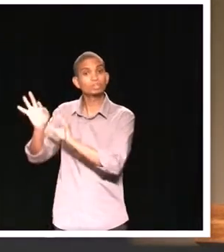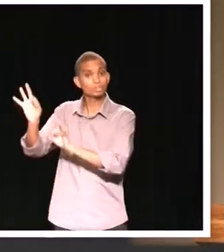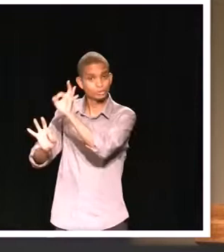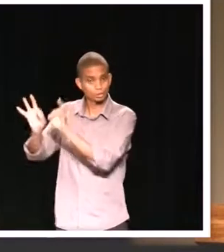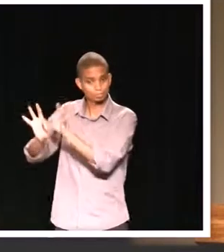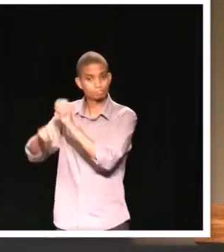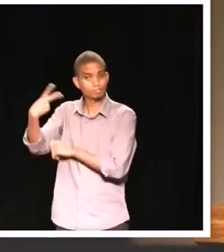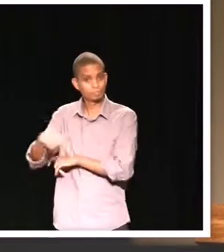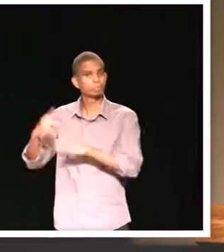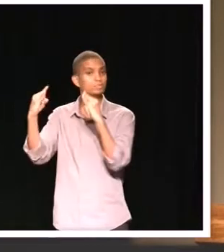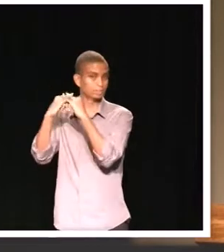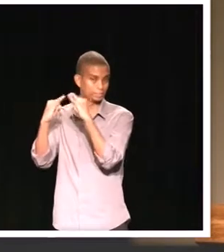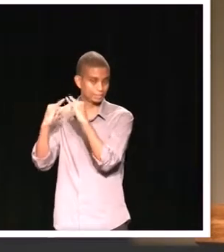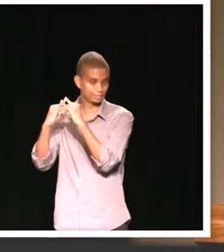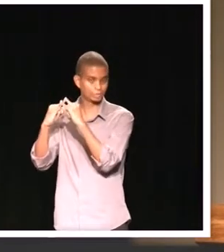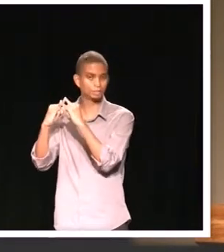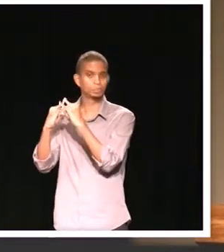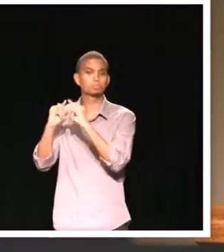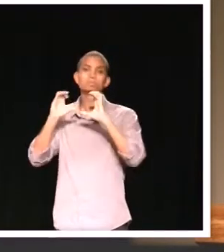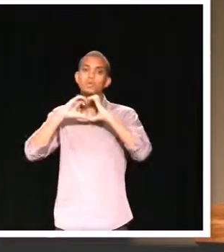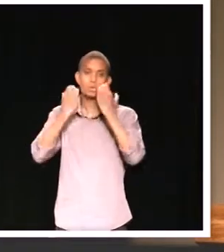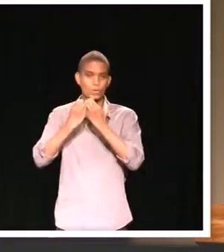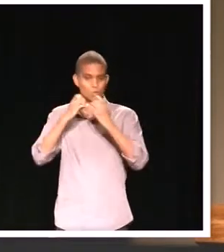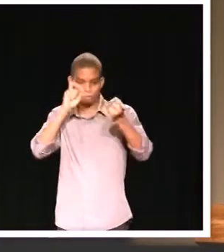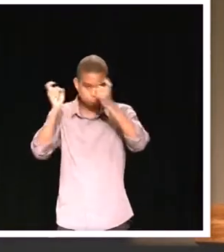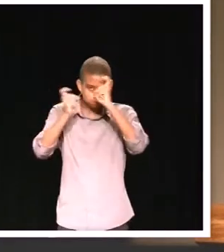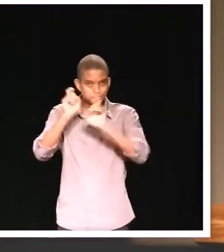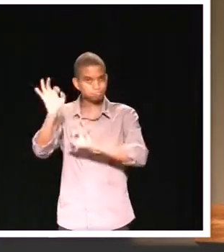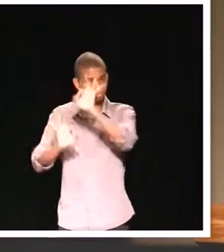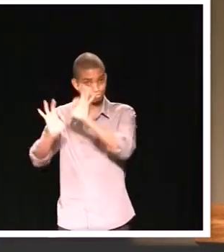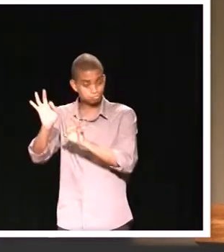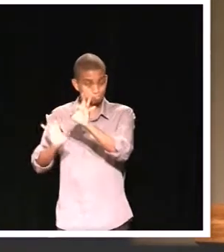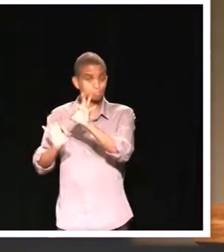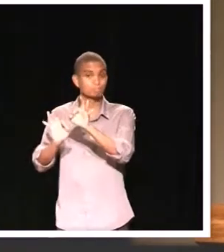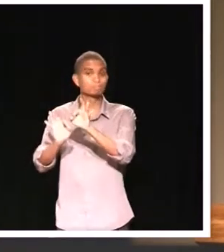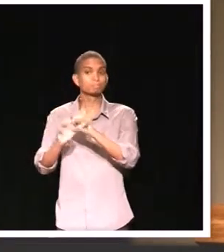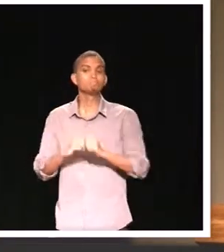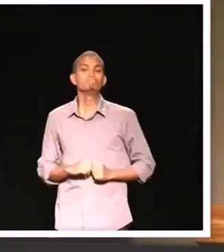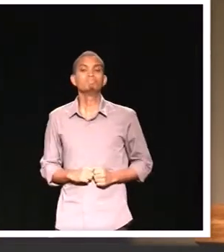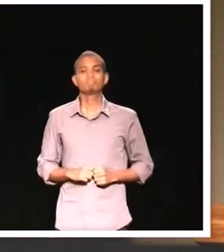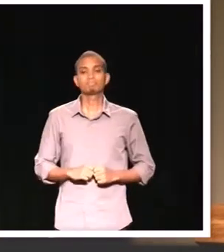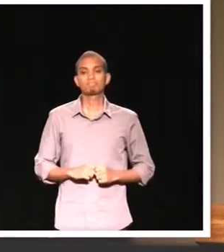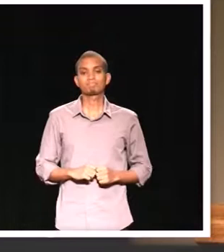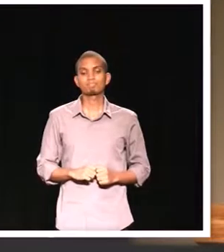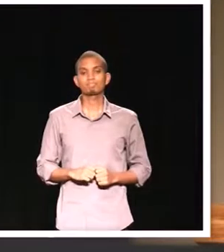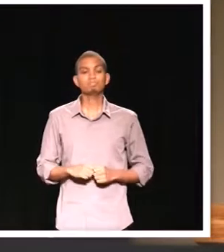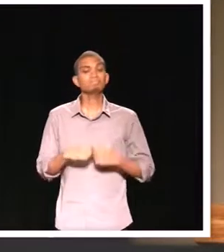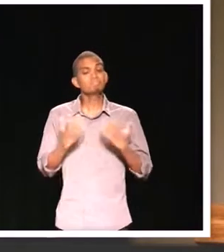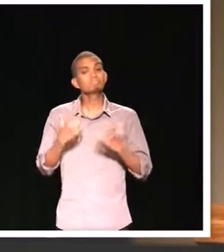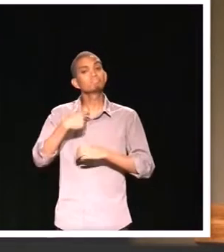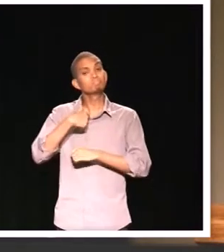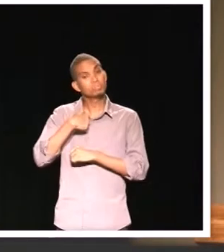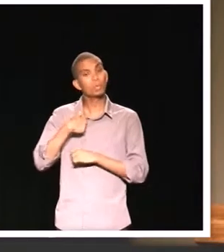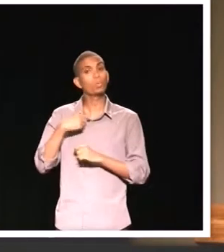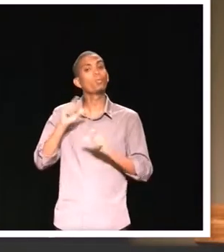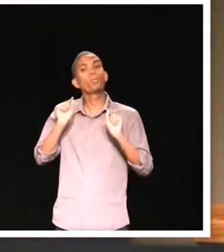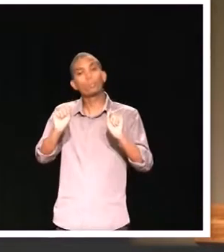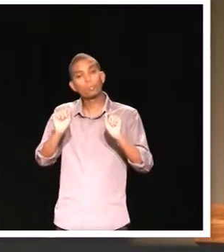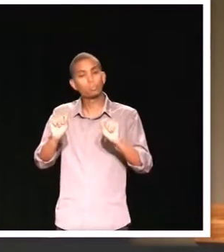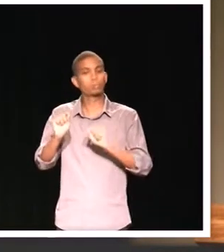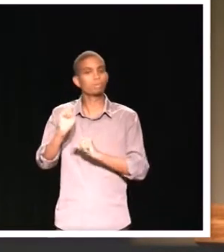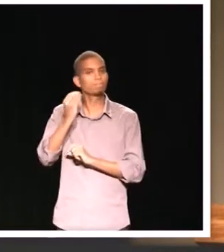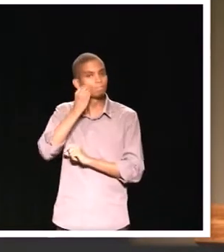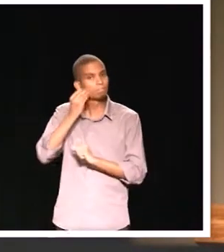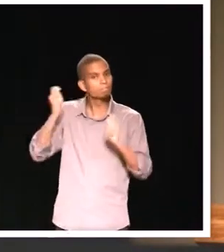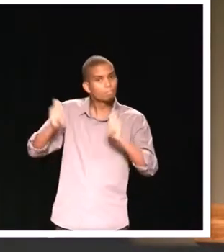organizadores do INES desse congresso por ter me invitado, e eu farei o possível